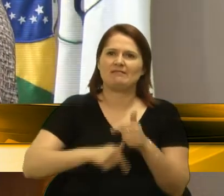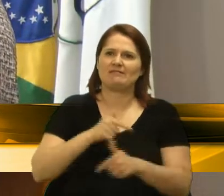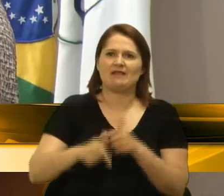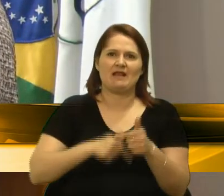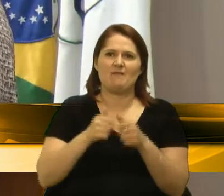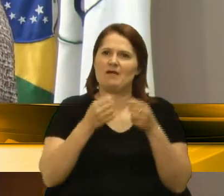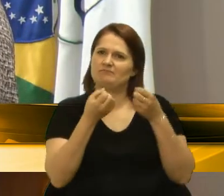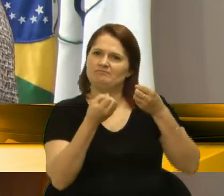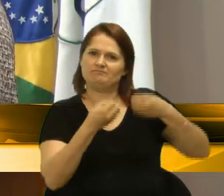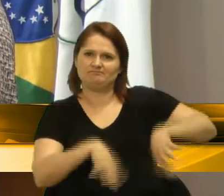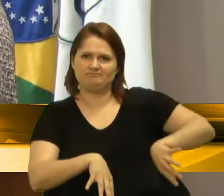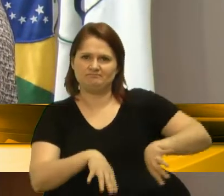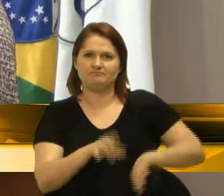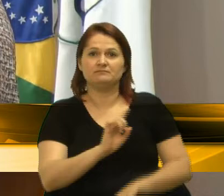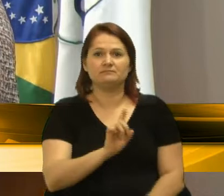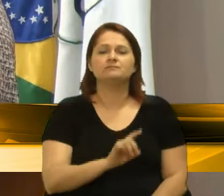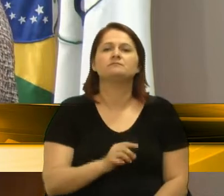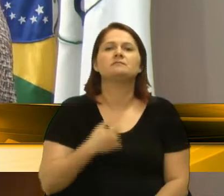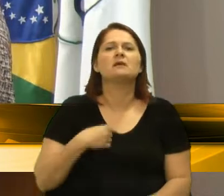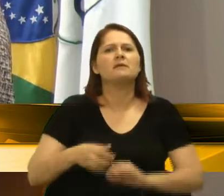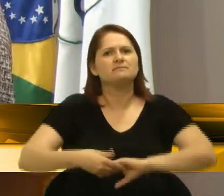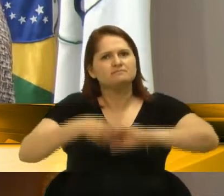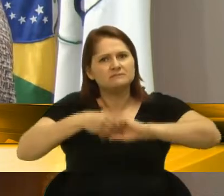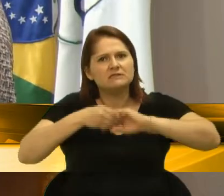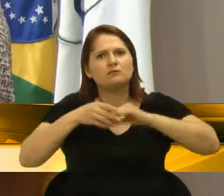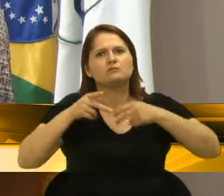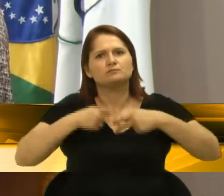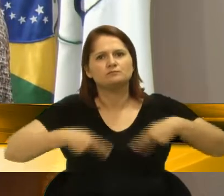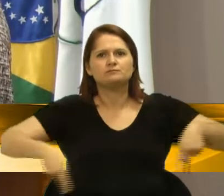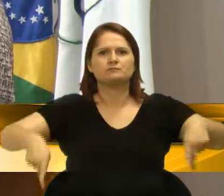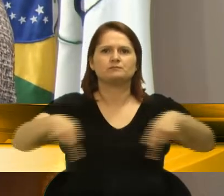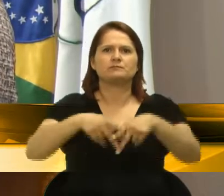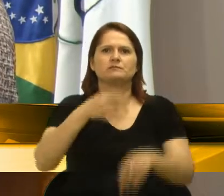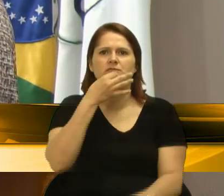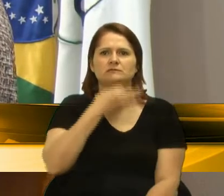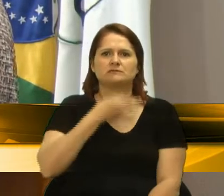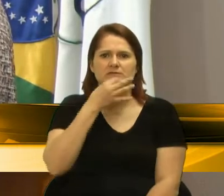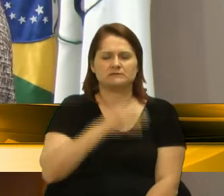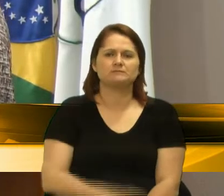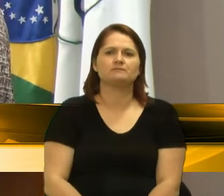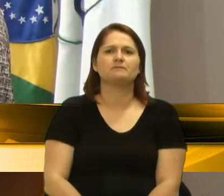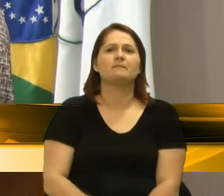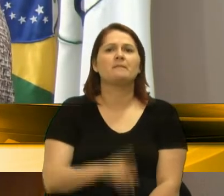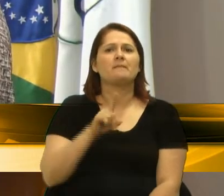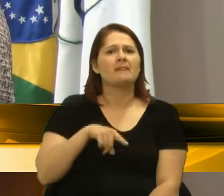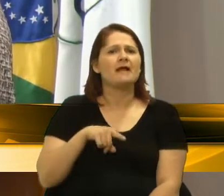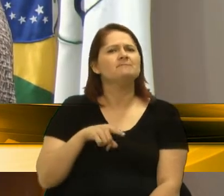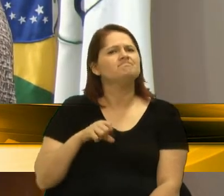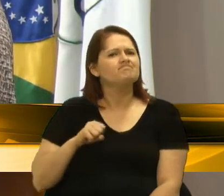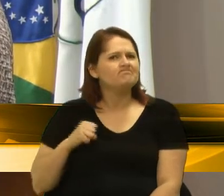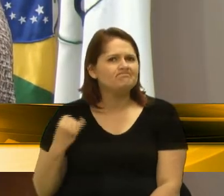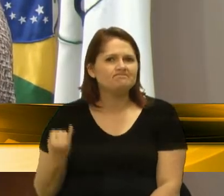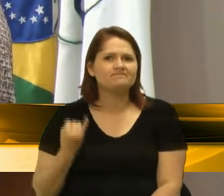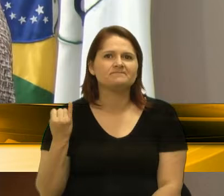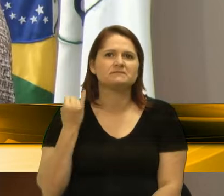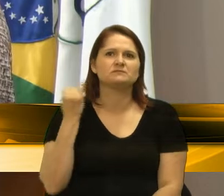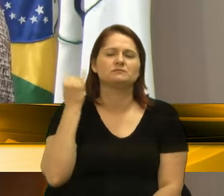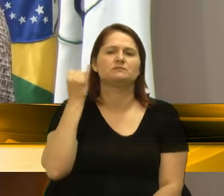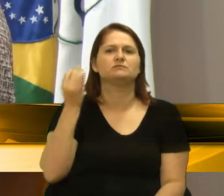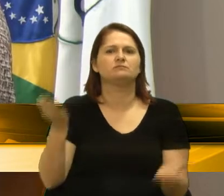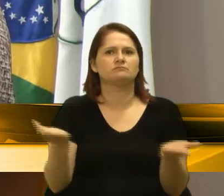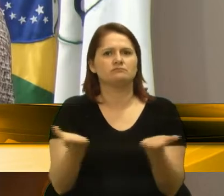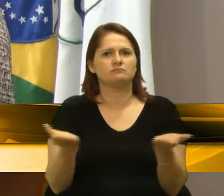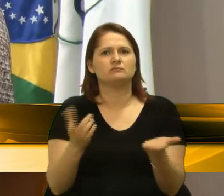Saúdo a população caxiense. É de suma importância, senhores, que hoje tenhamos as